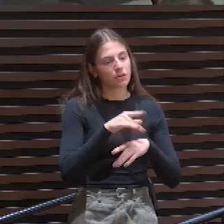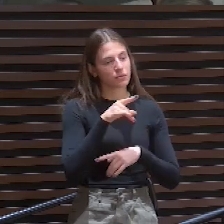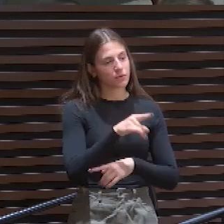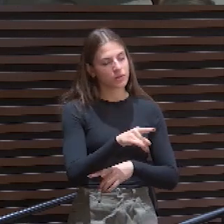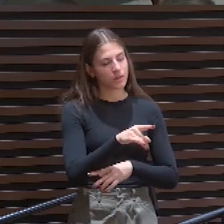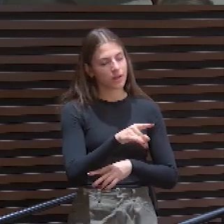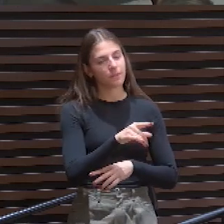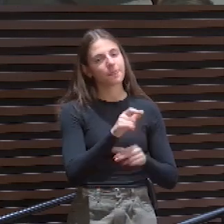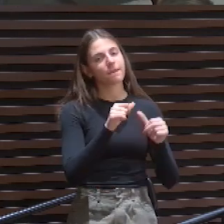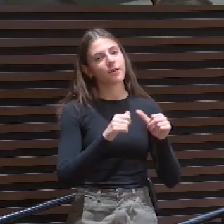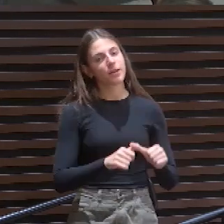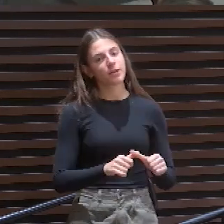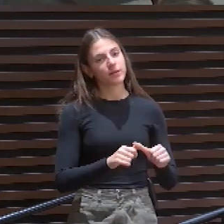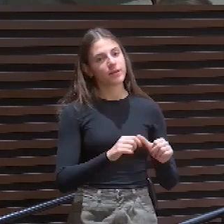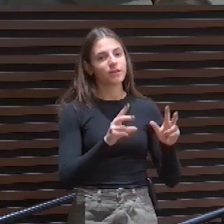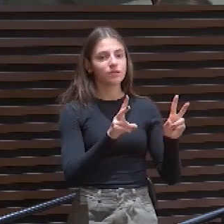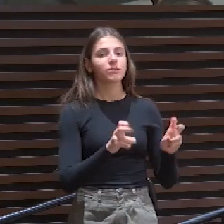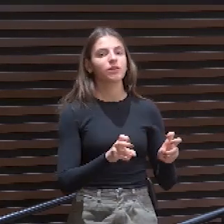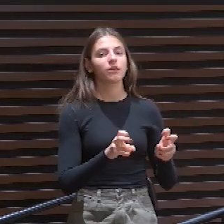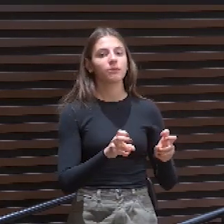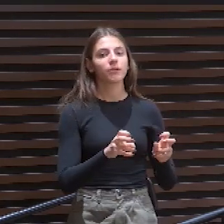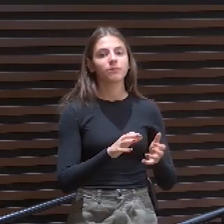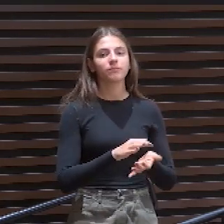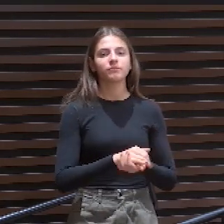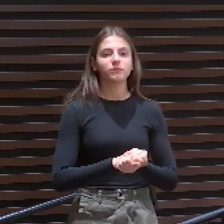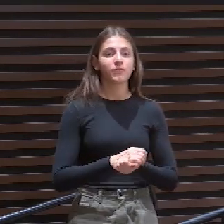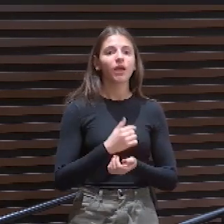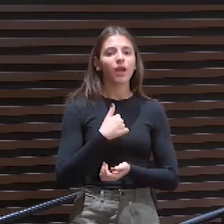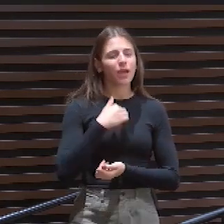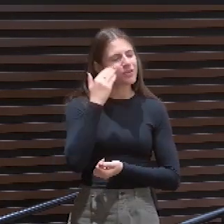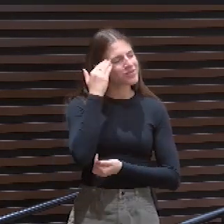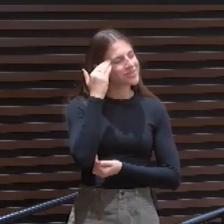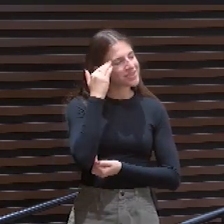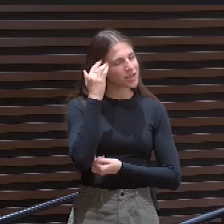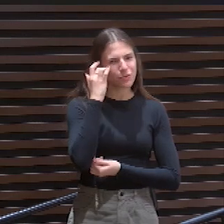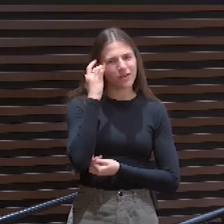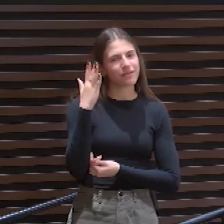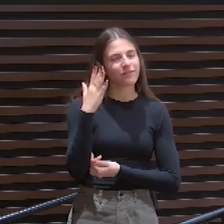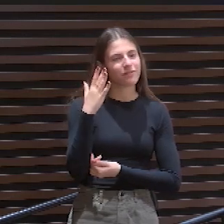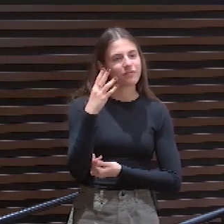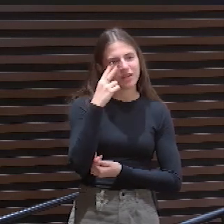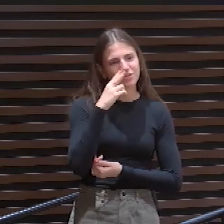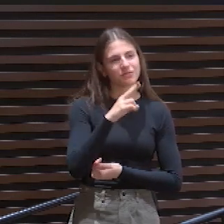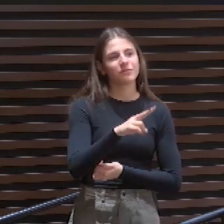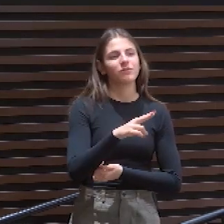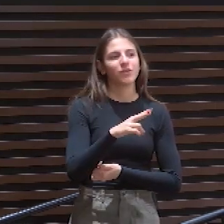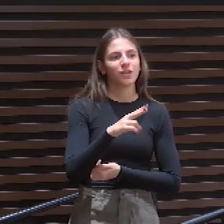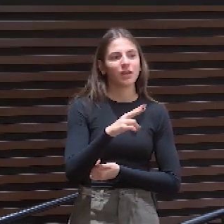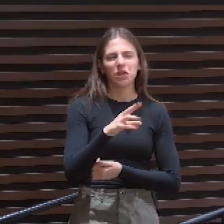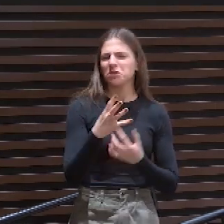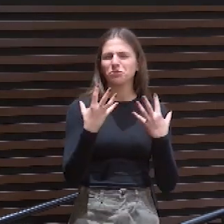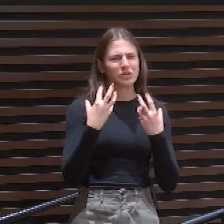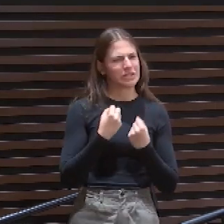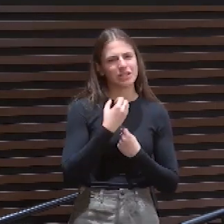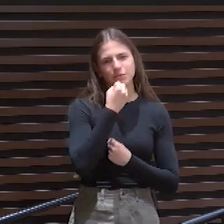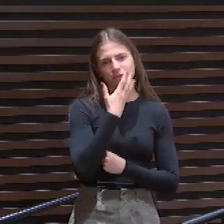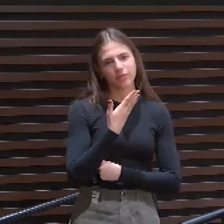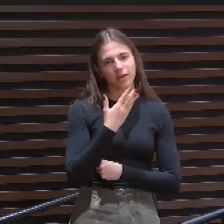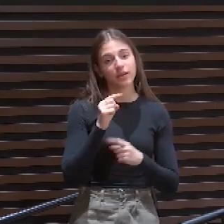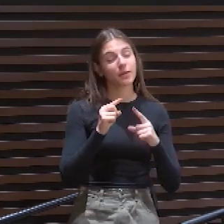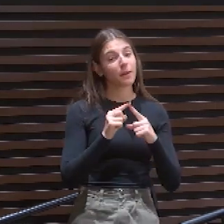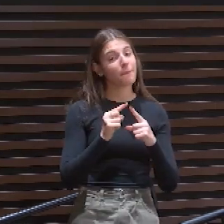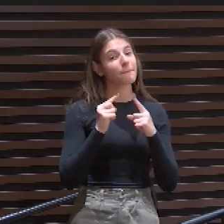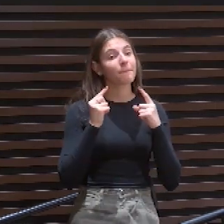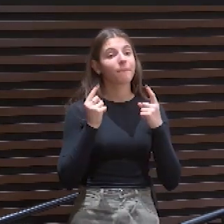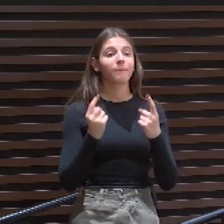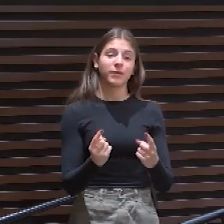respeito desse assunto. Veja só, eu sei que não é fácil ouvir, num primeiro momento a gente não recebe bem,